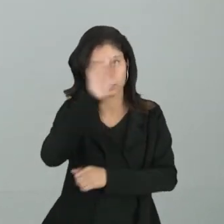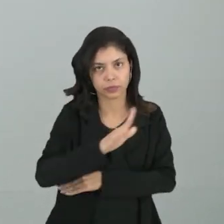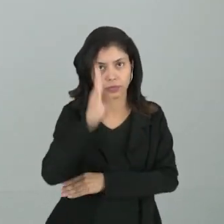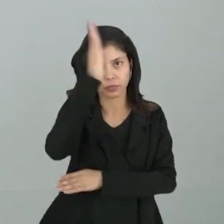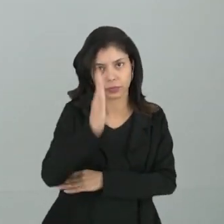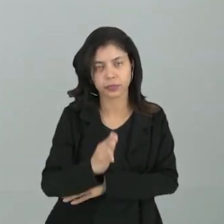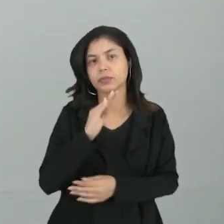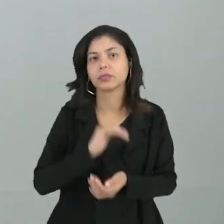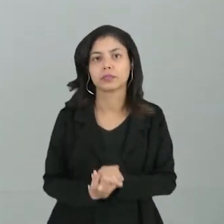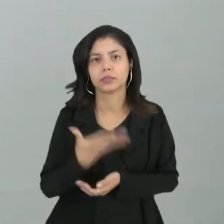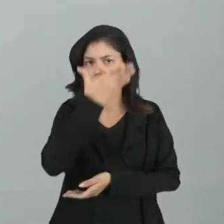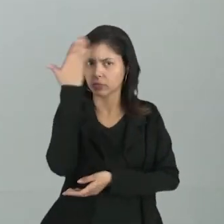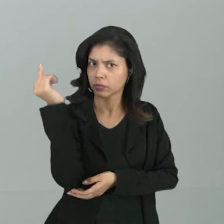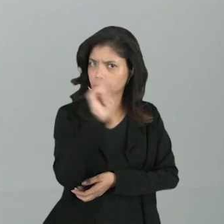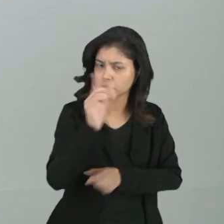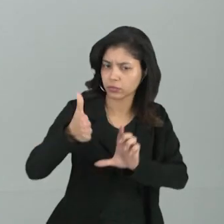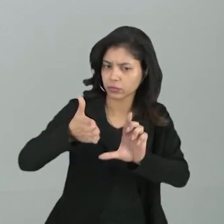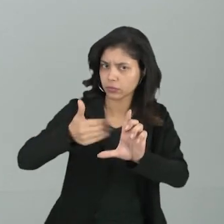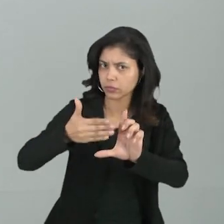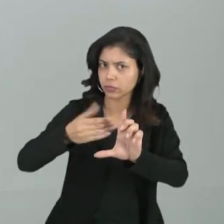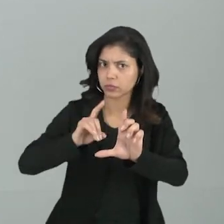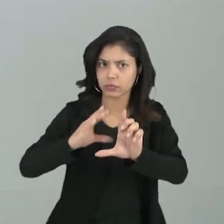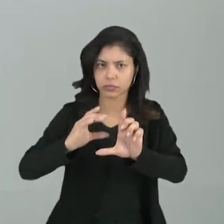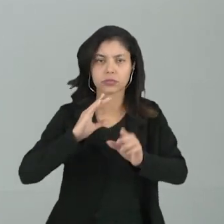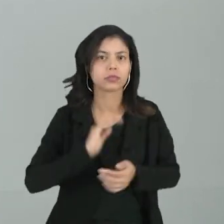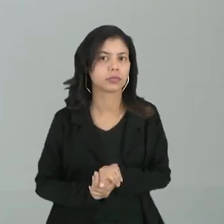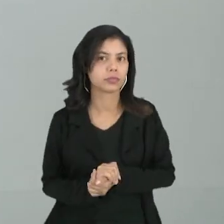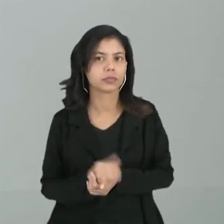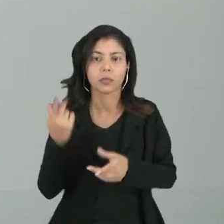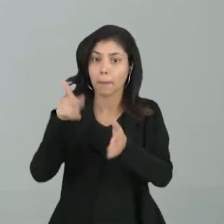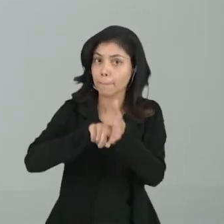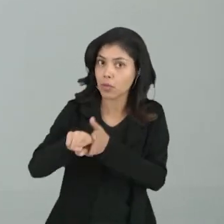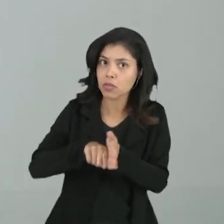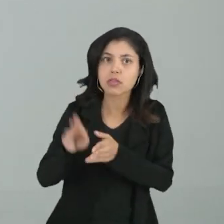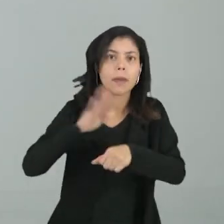ok? Pessoal, não esqueçam de acessar a nossa plataforma,